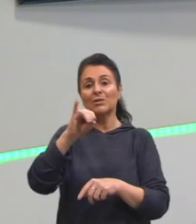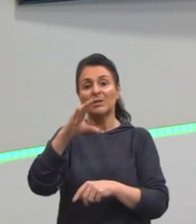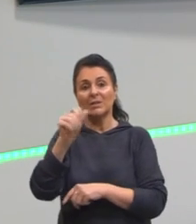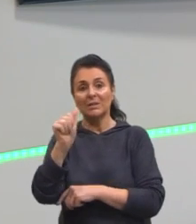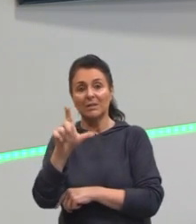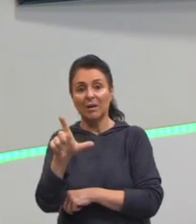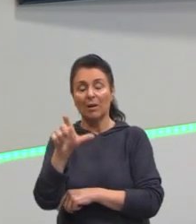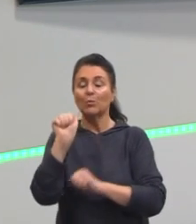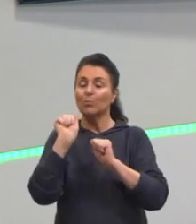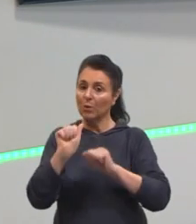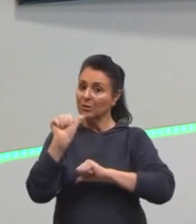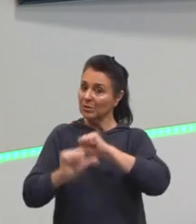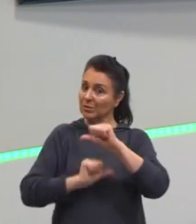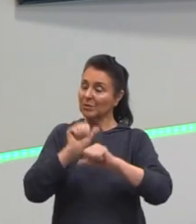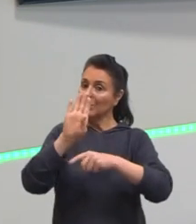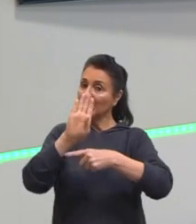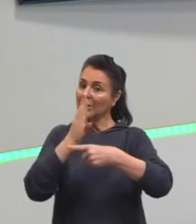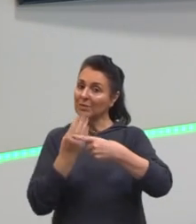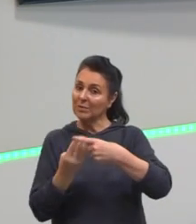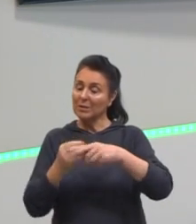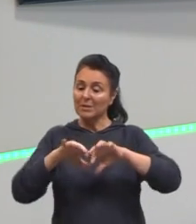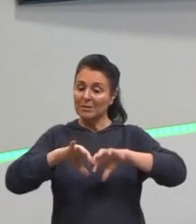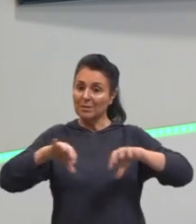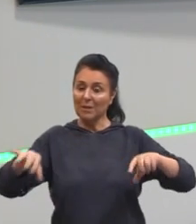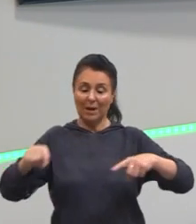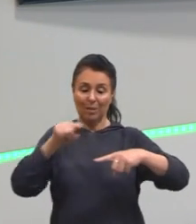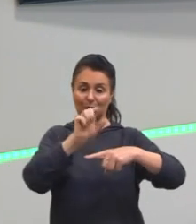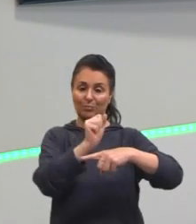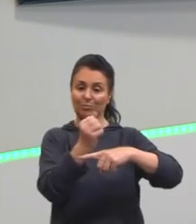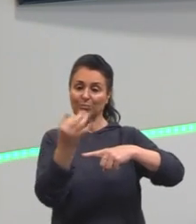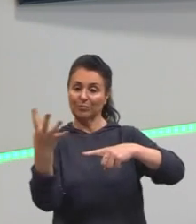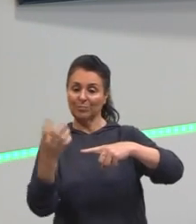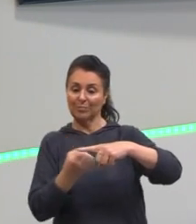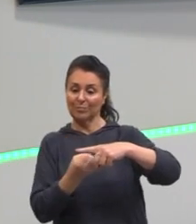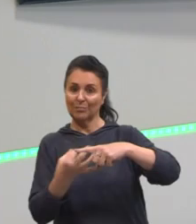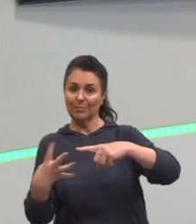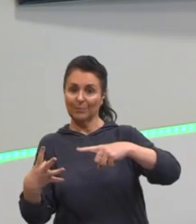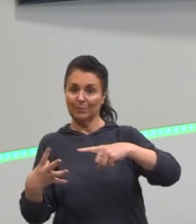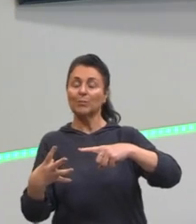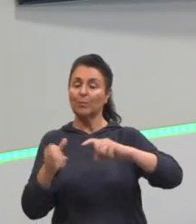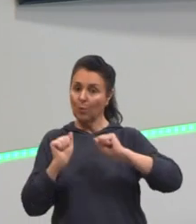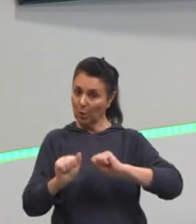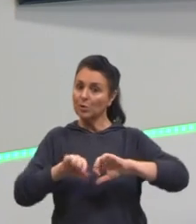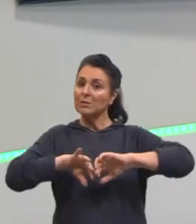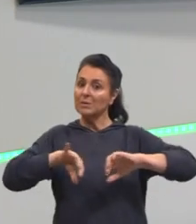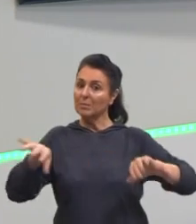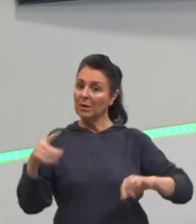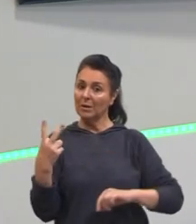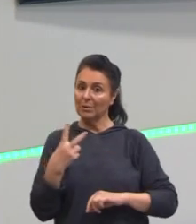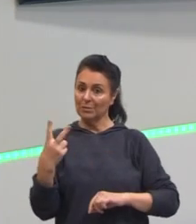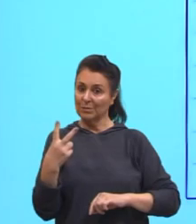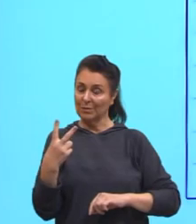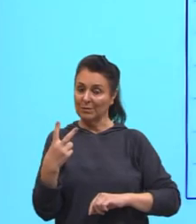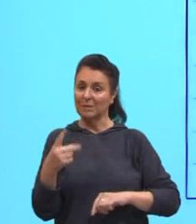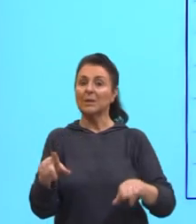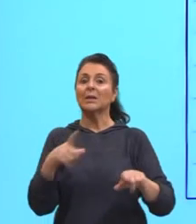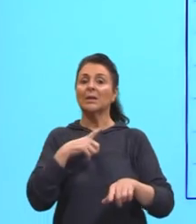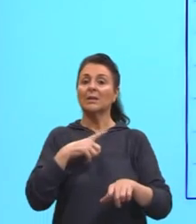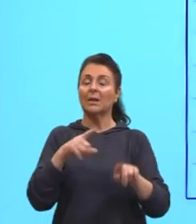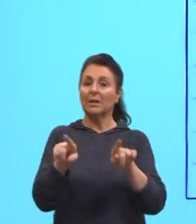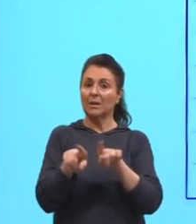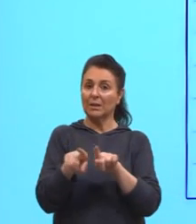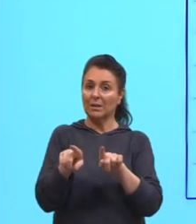divisão transformar em uma fração esse o Imperador e denominador para resolver separado tá e nós ainda